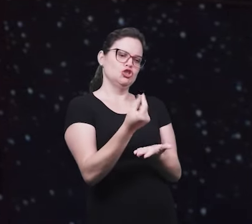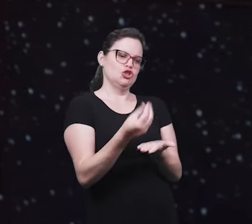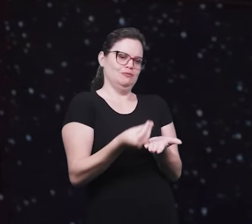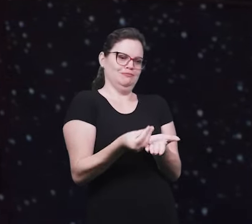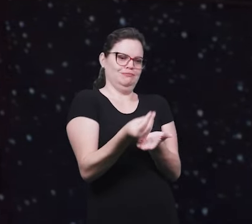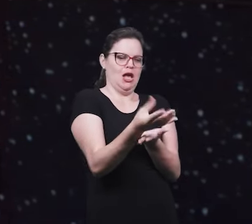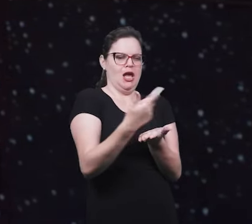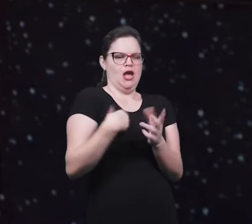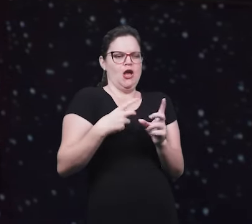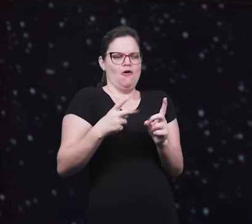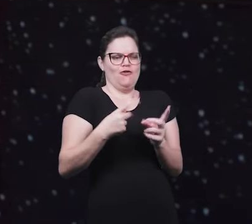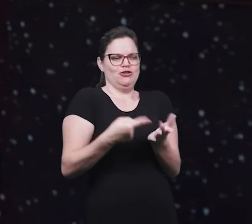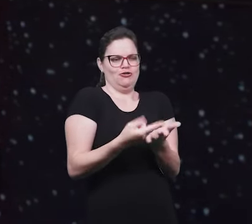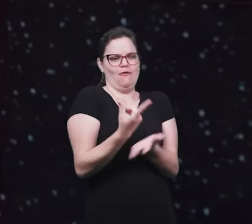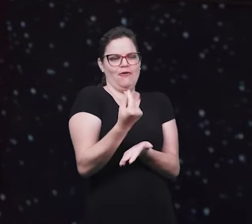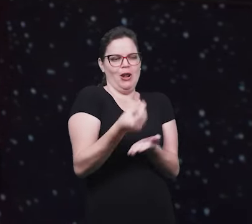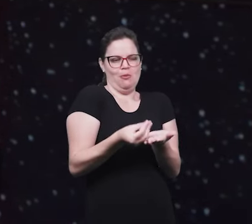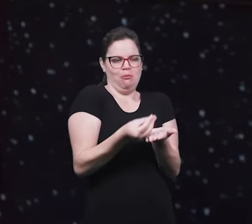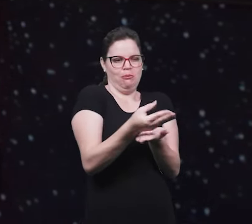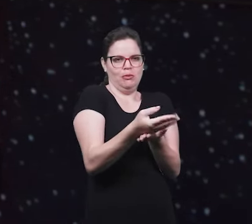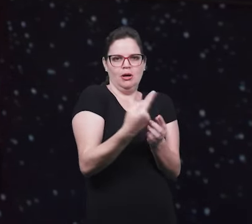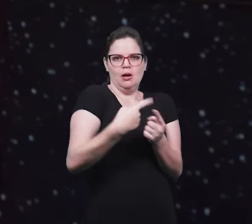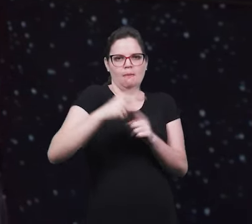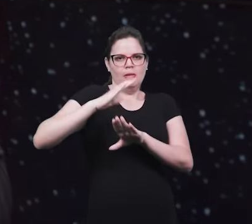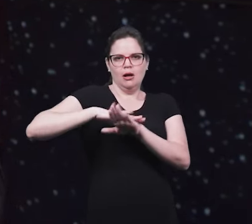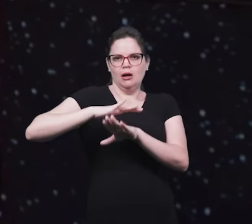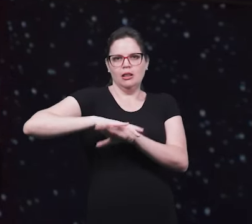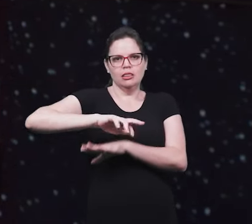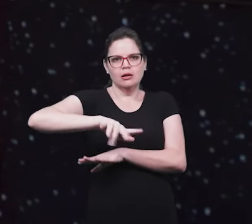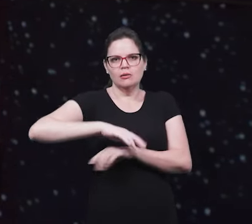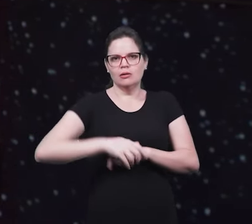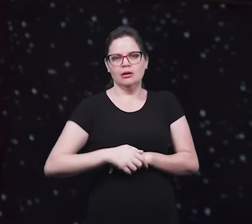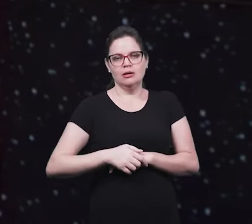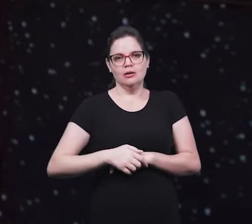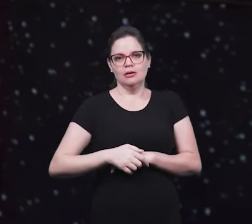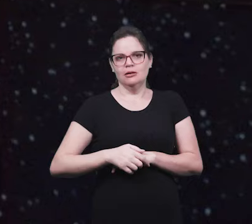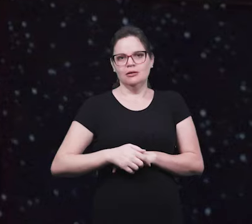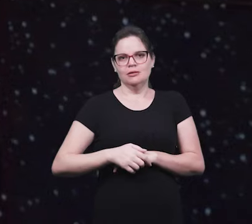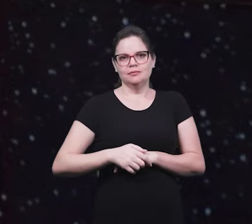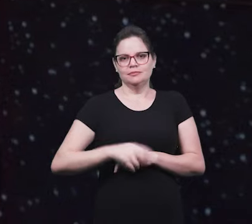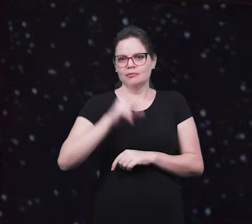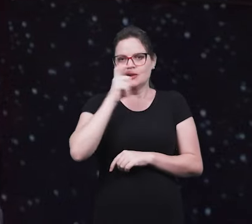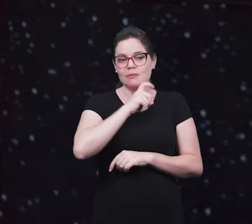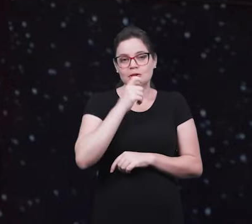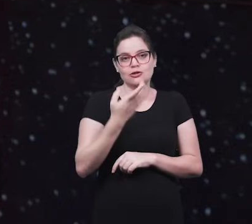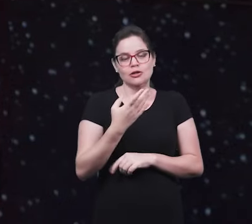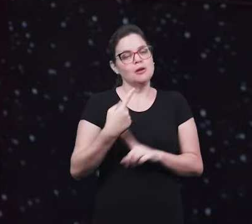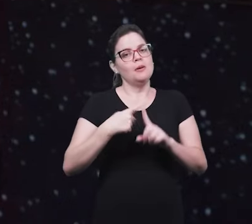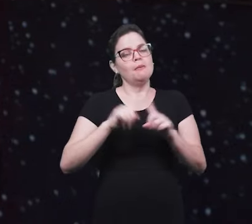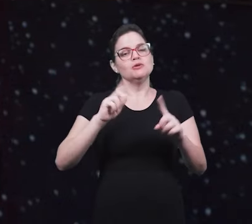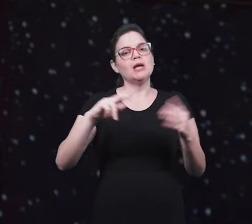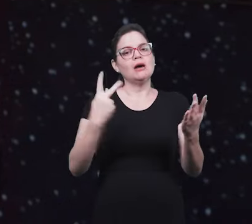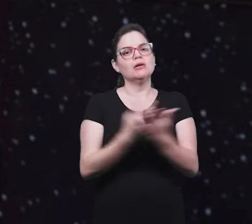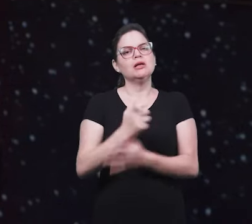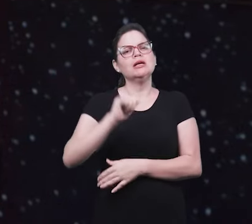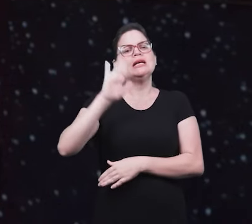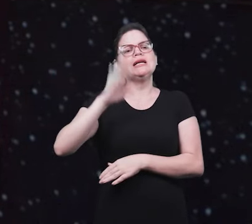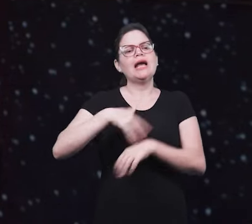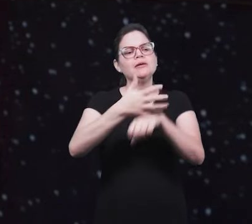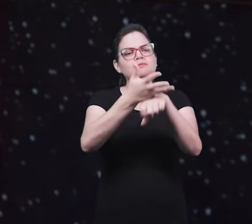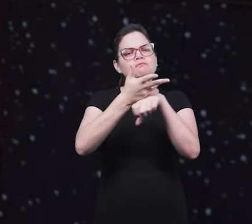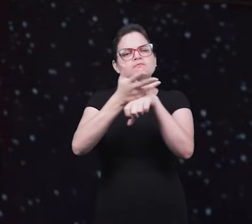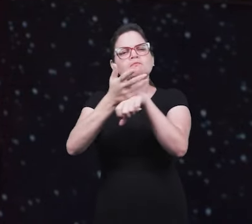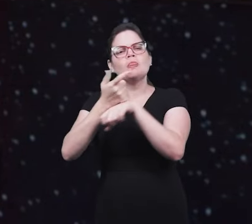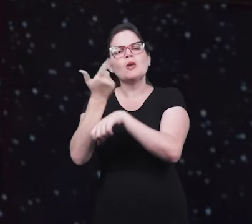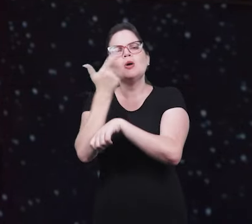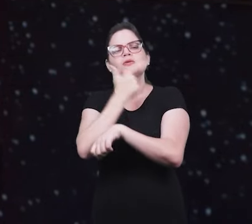eles tinham. Quando, na verdade, o Espírito Santo é quem convence. A verdade absoluta é quem convence